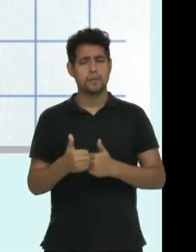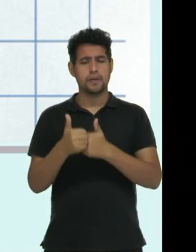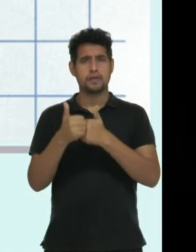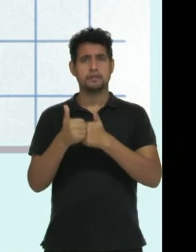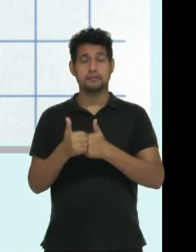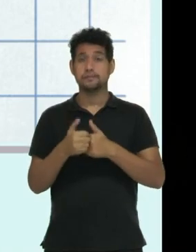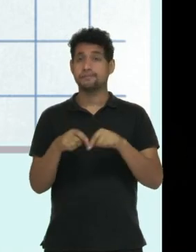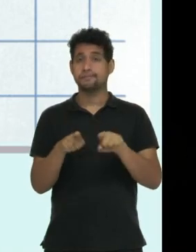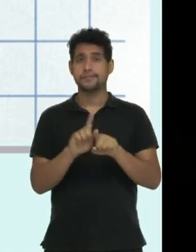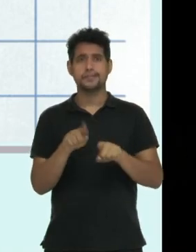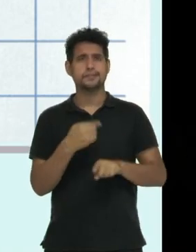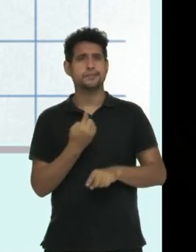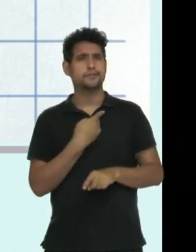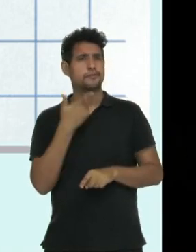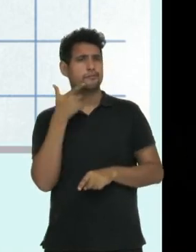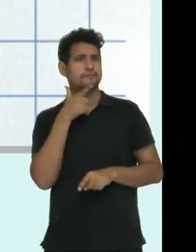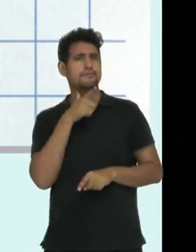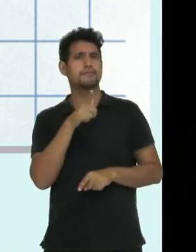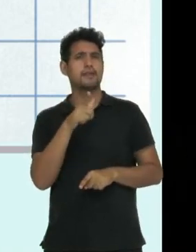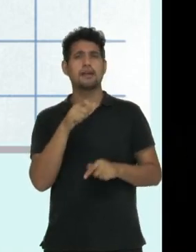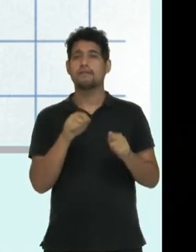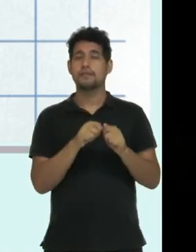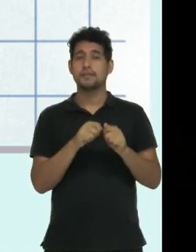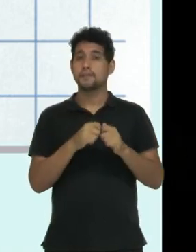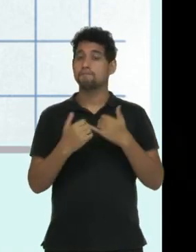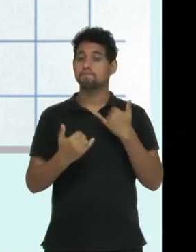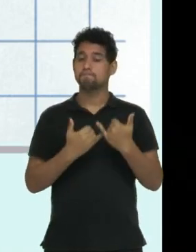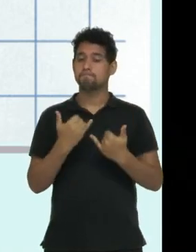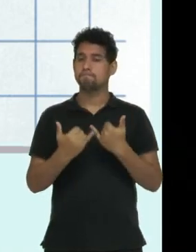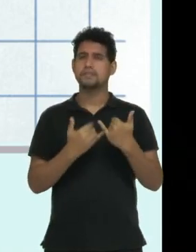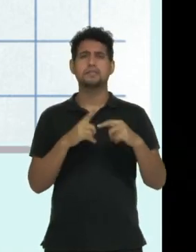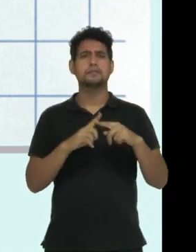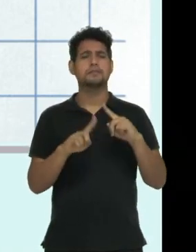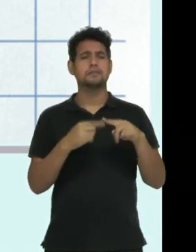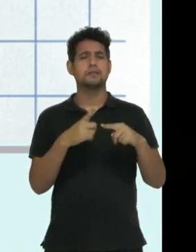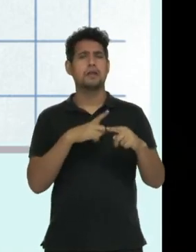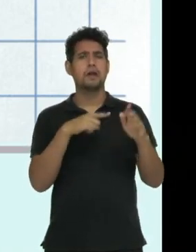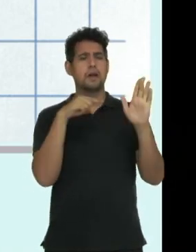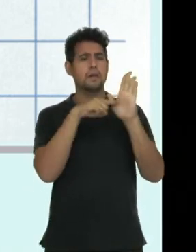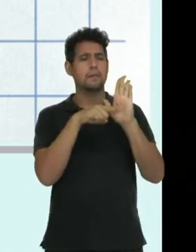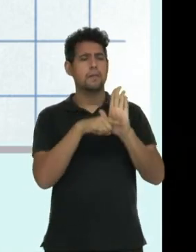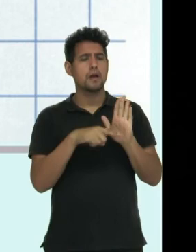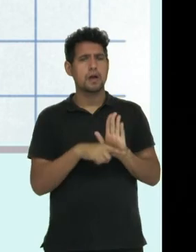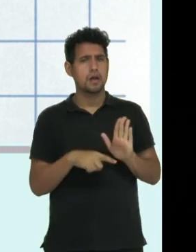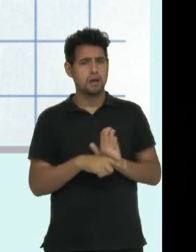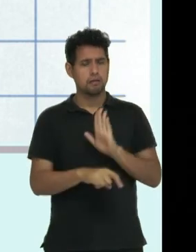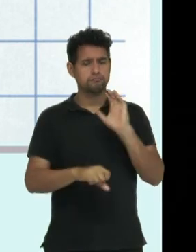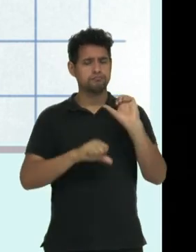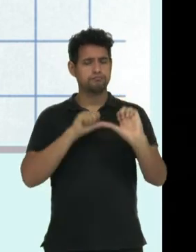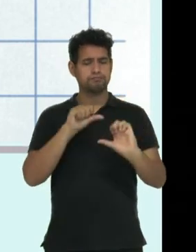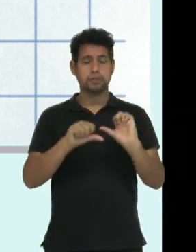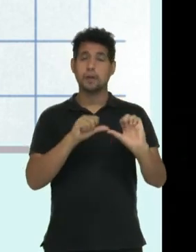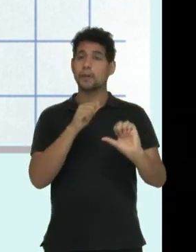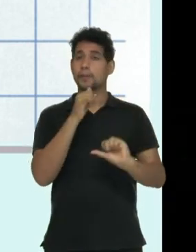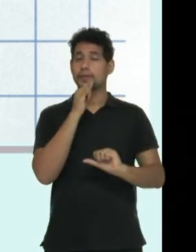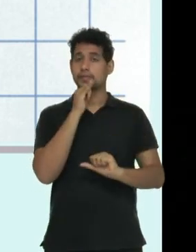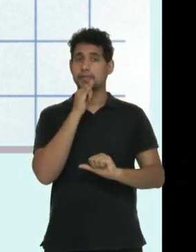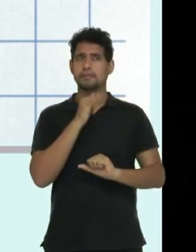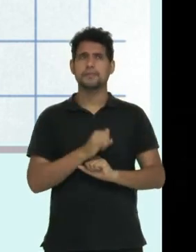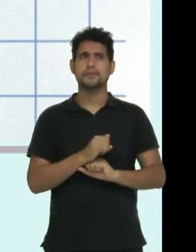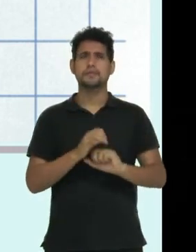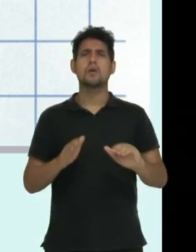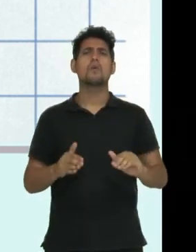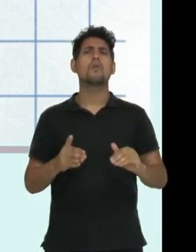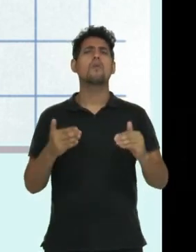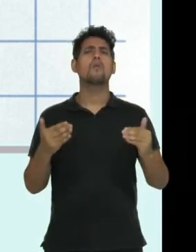gente consegue continuar jogando. Olha lá. E aí, as perguntas vão se modificando. Por exemplo, aqui, ó. Qual